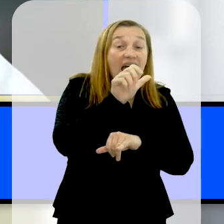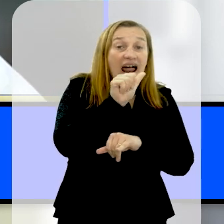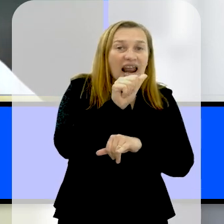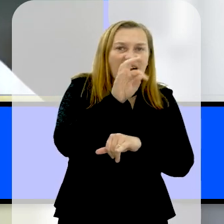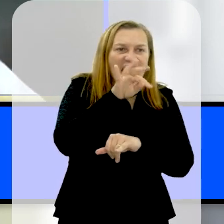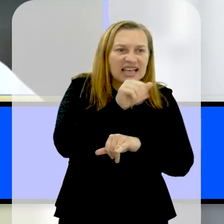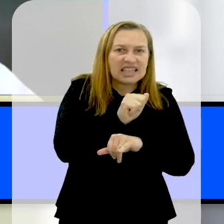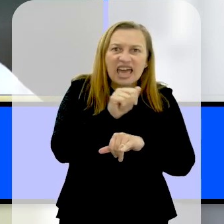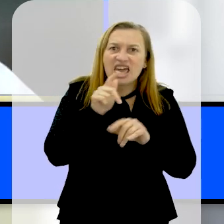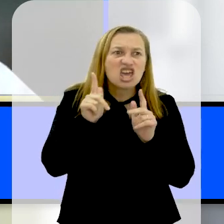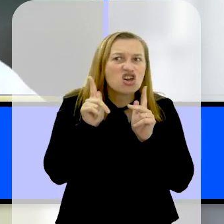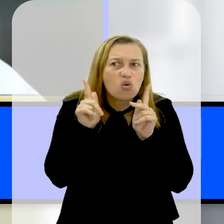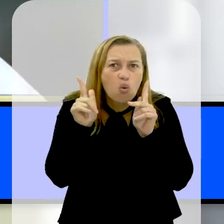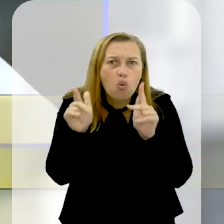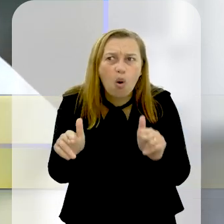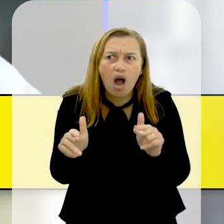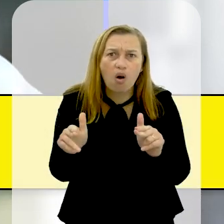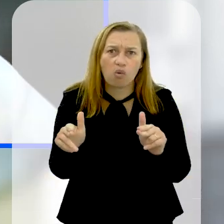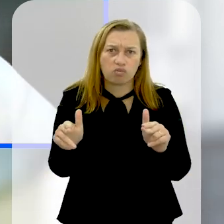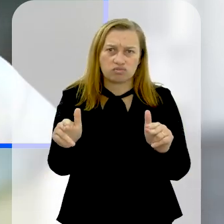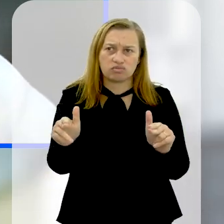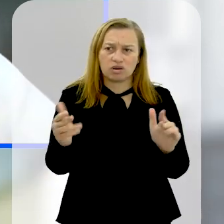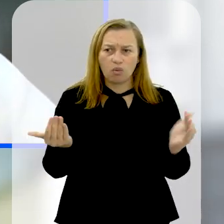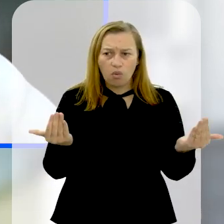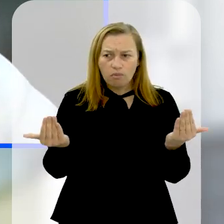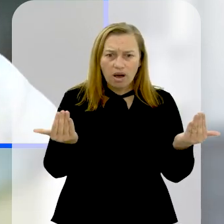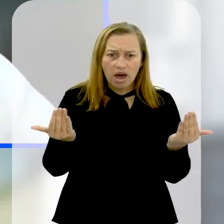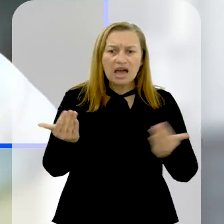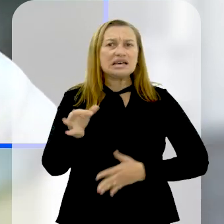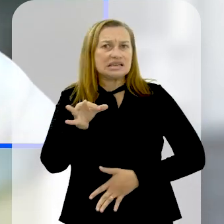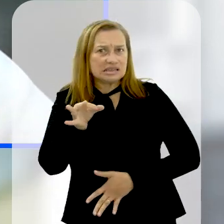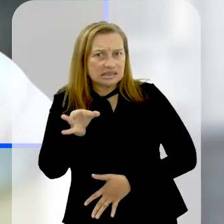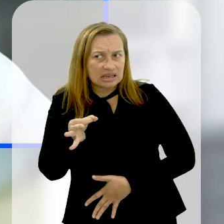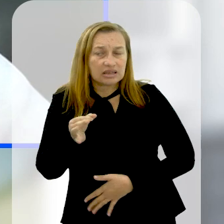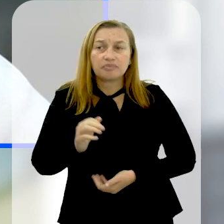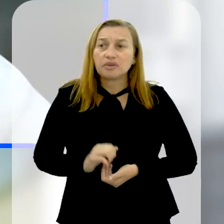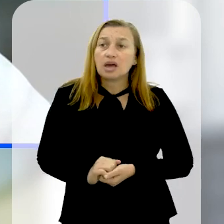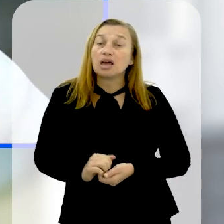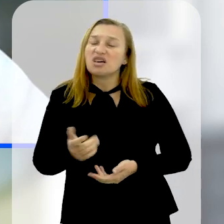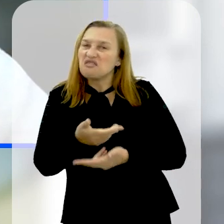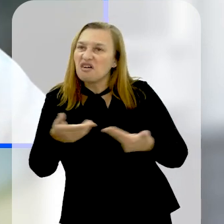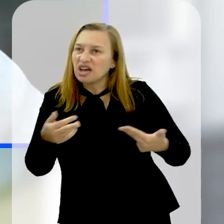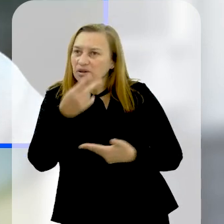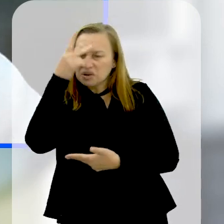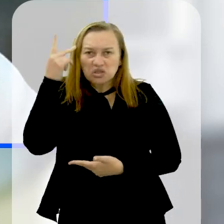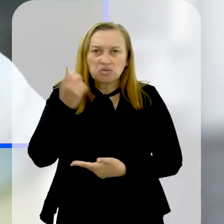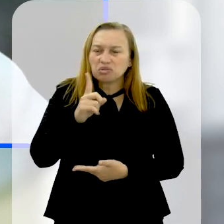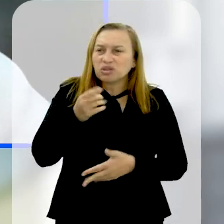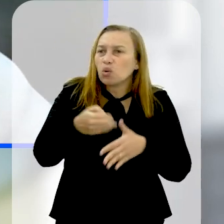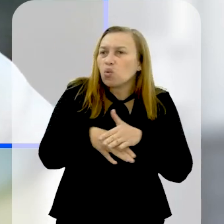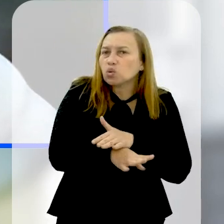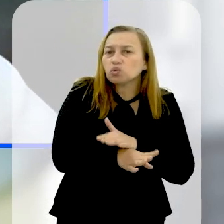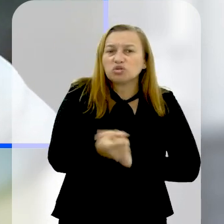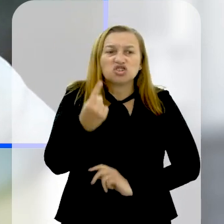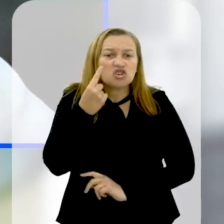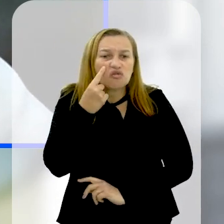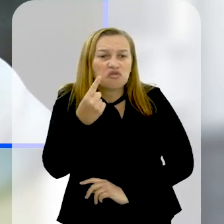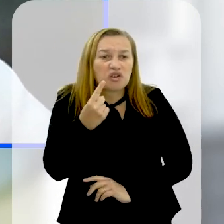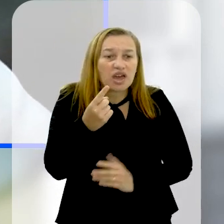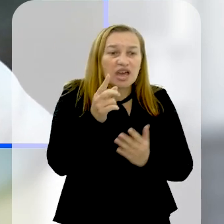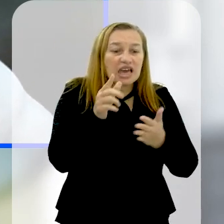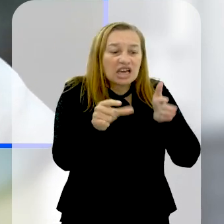é idêntica, assim. E convenhamos que muitas pessoas não têm o costume de